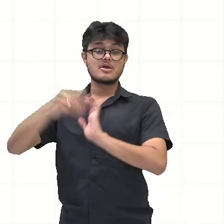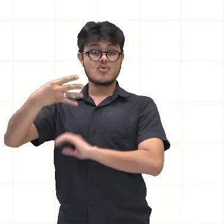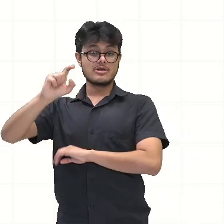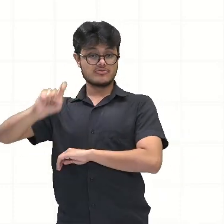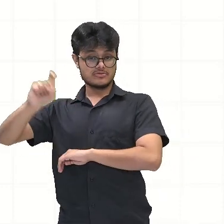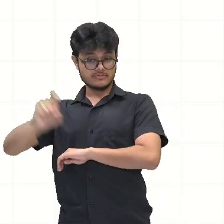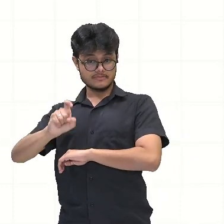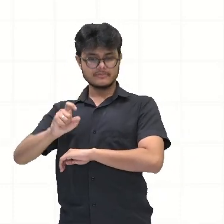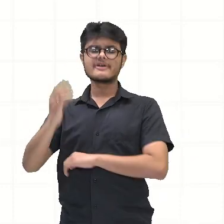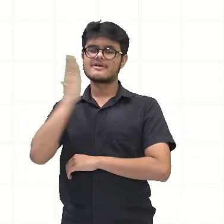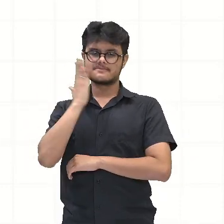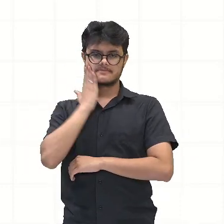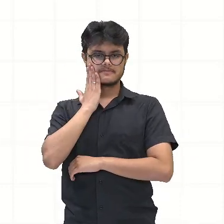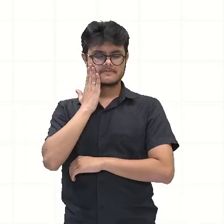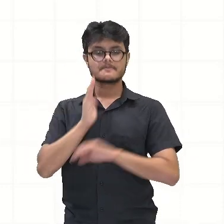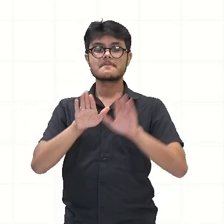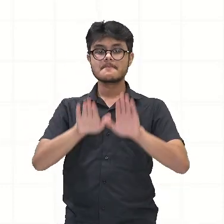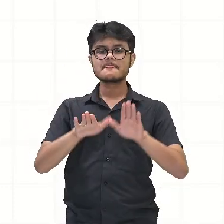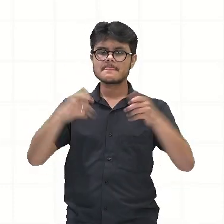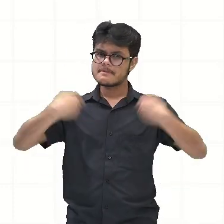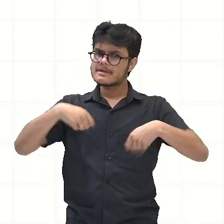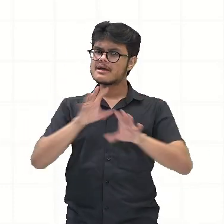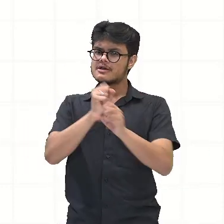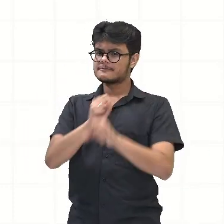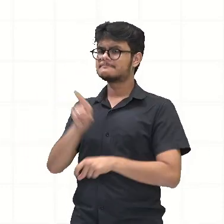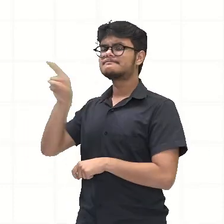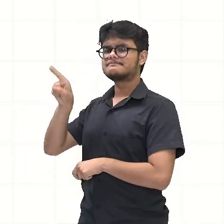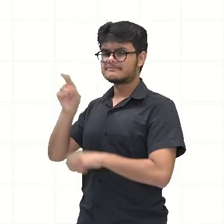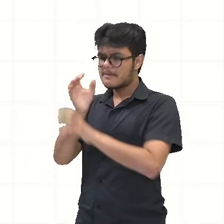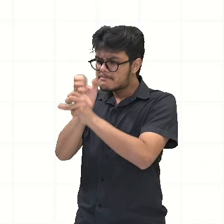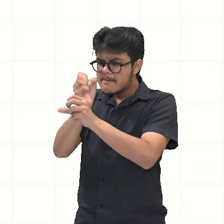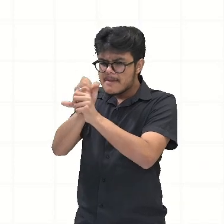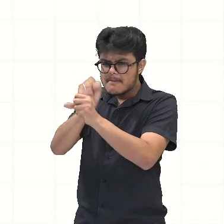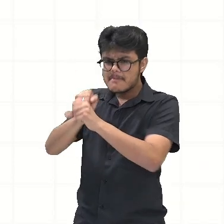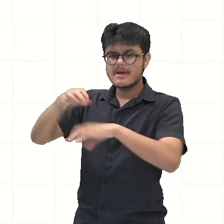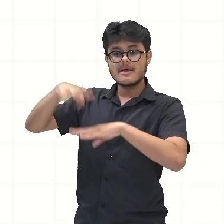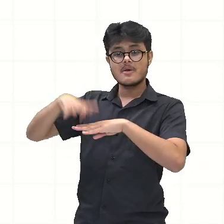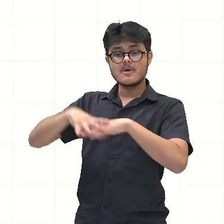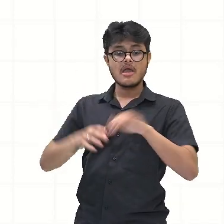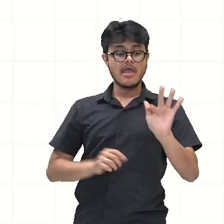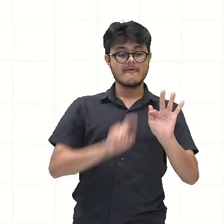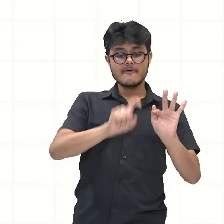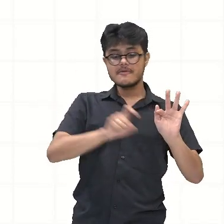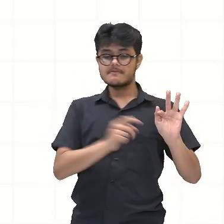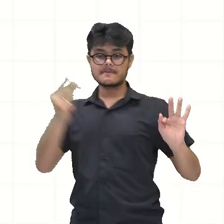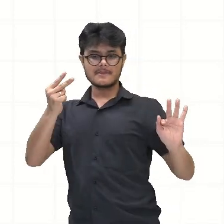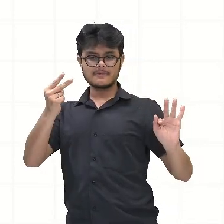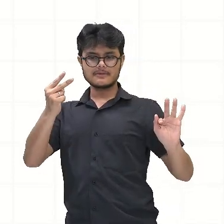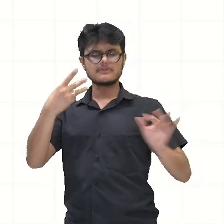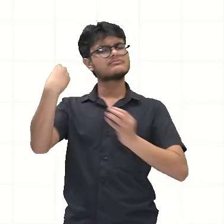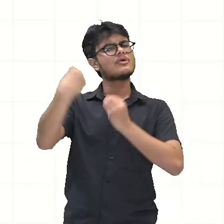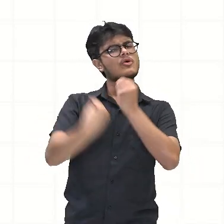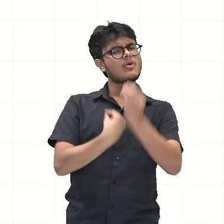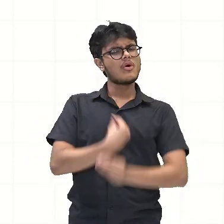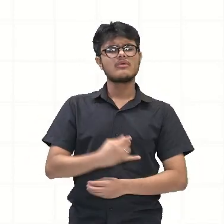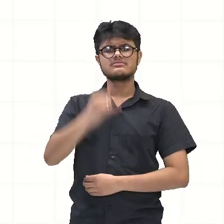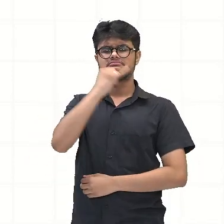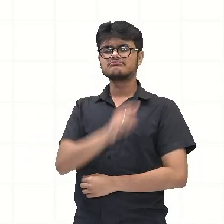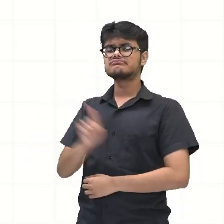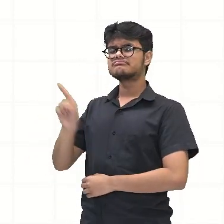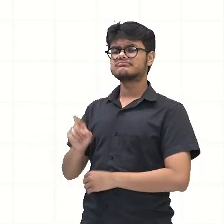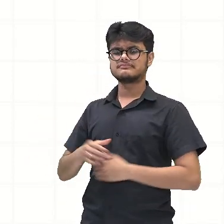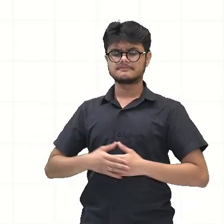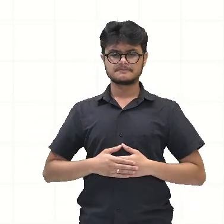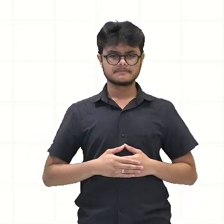4x, né? Então, eu vou ter que resolver essa equação aqui do segundo grau. Como é que eu faço para resolver essa equação do segundo grau,